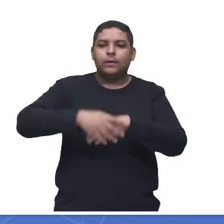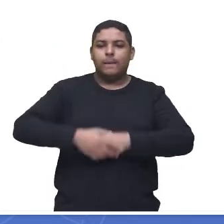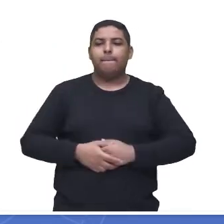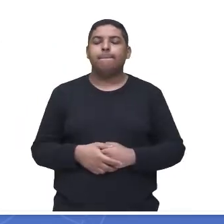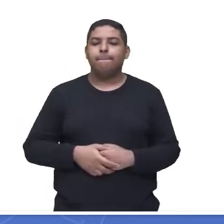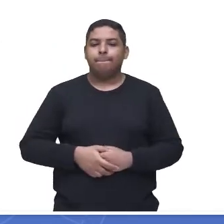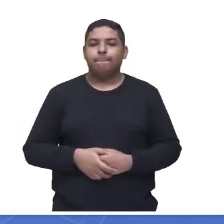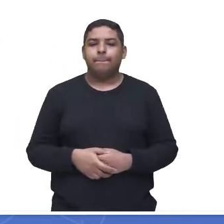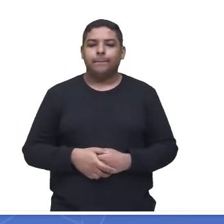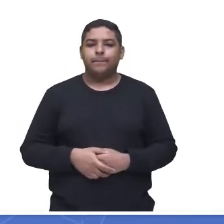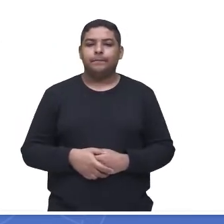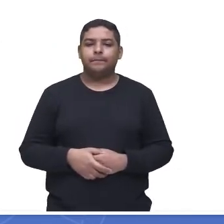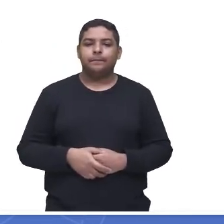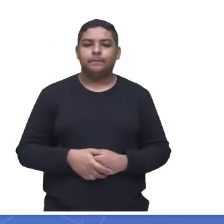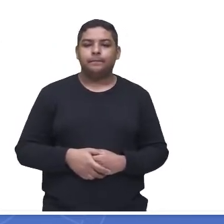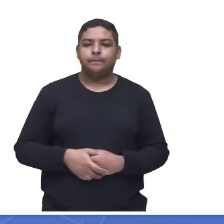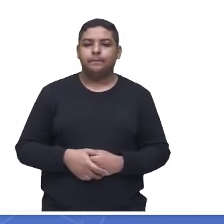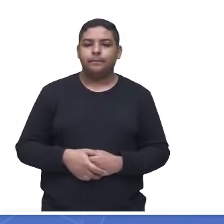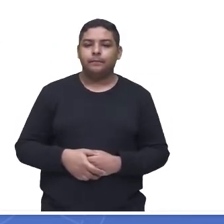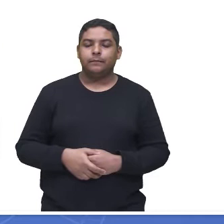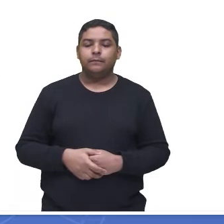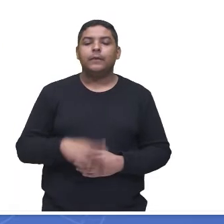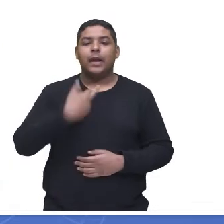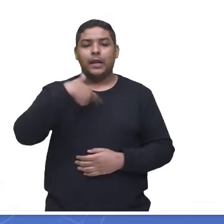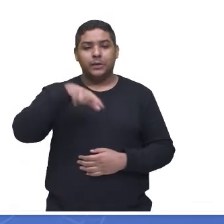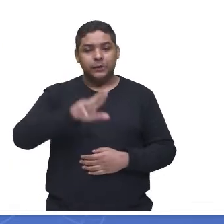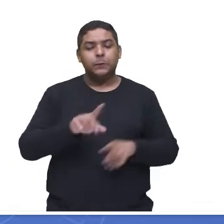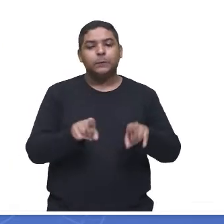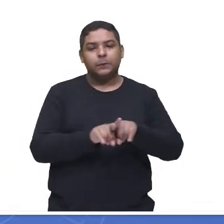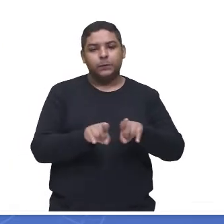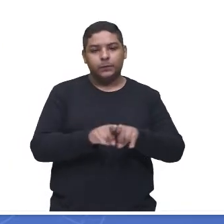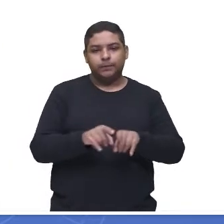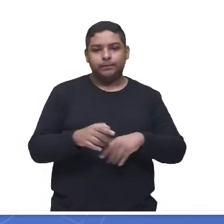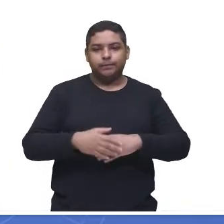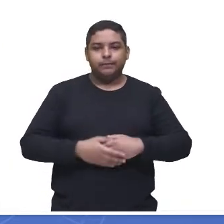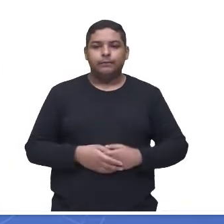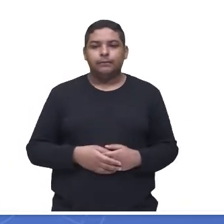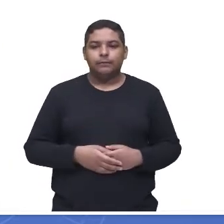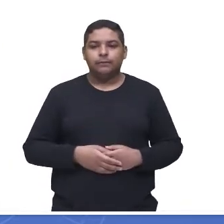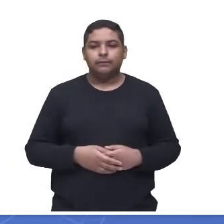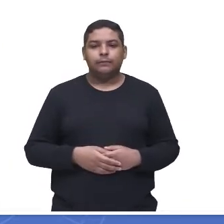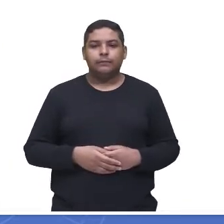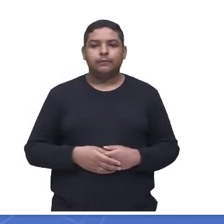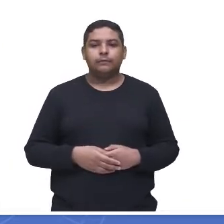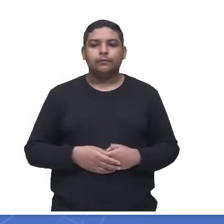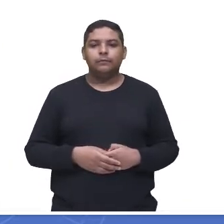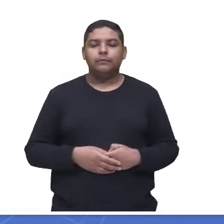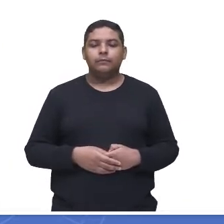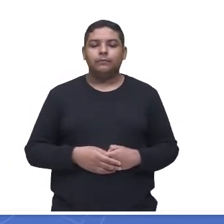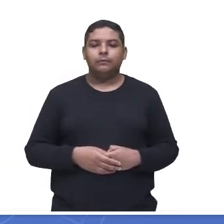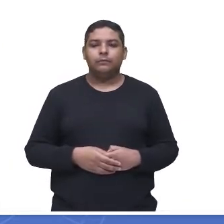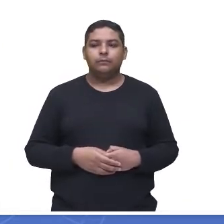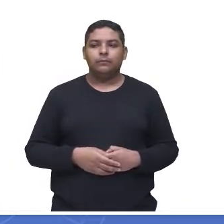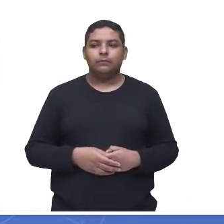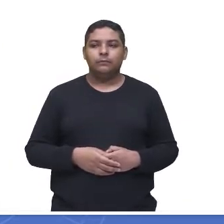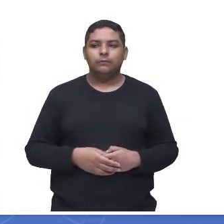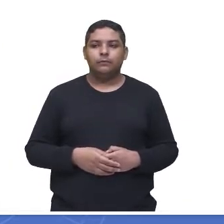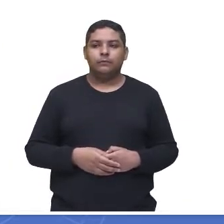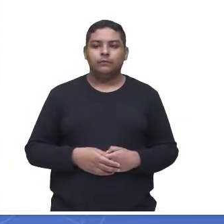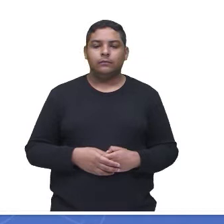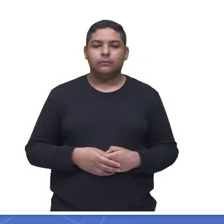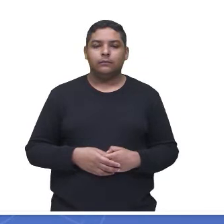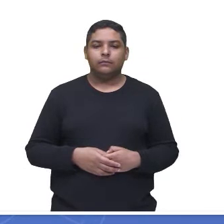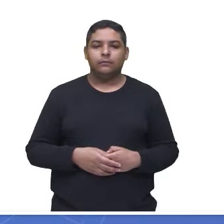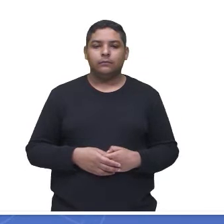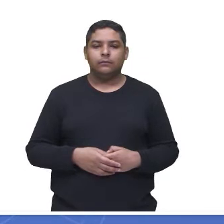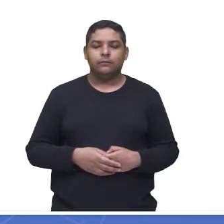das coisas. Até da religião, inclusive. Depois, outro ponto também característica do